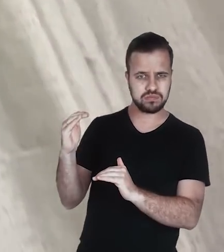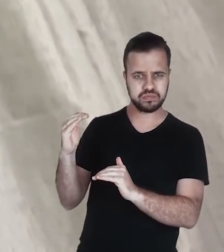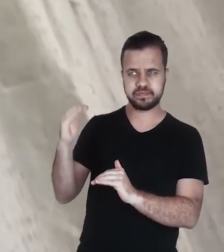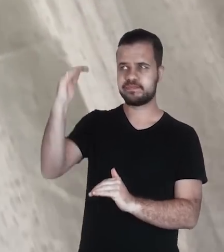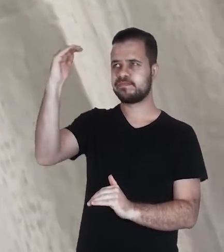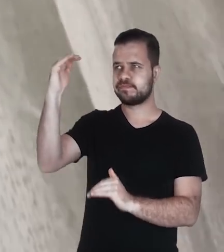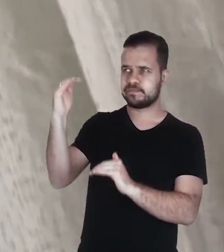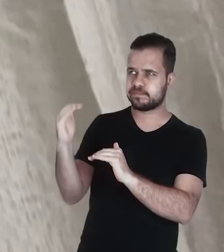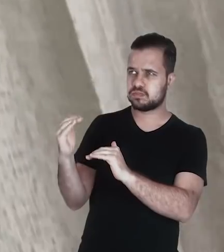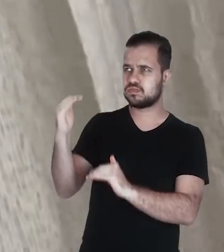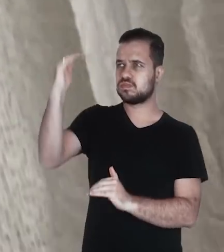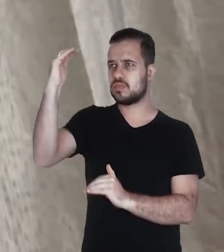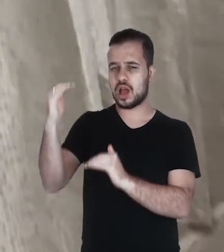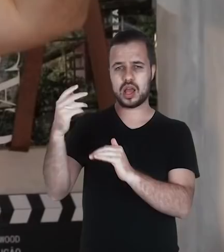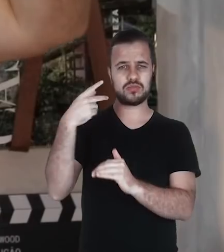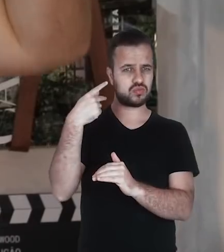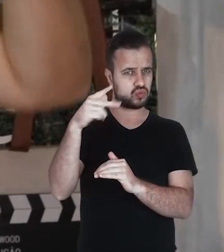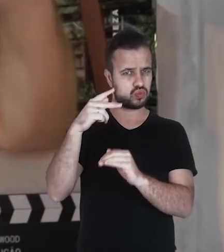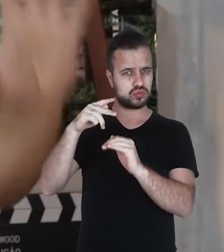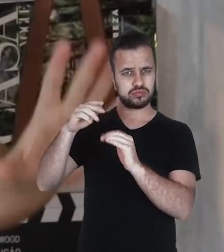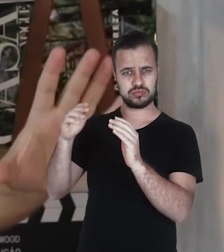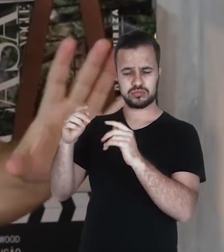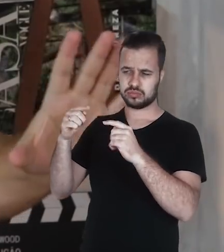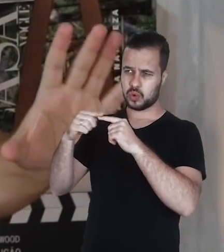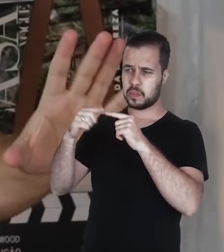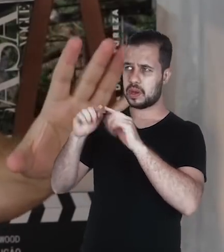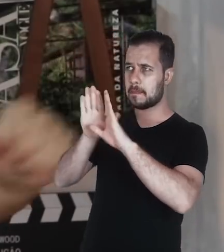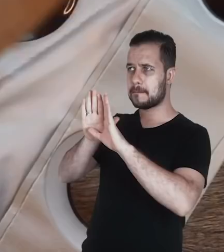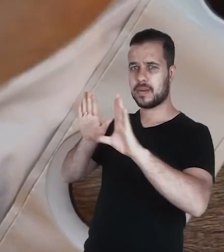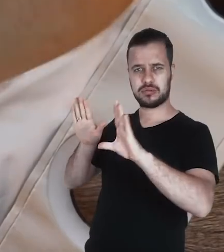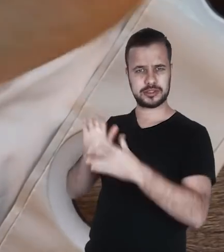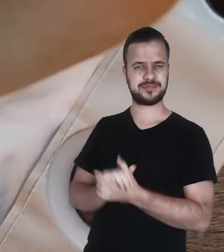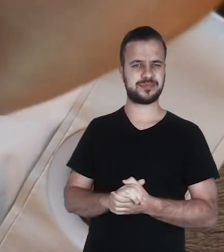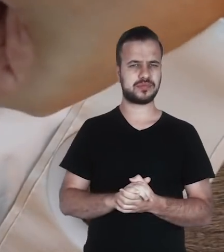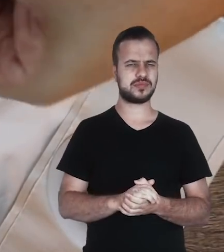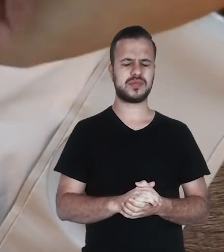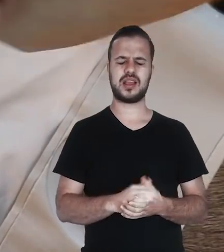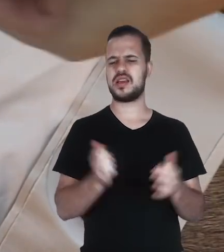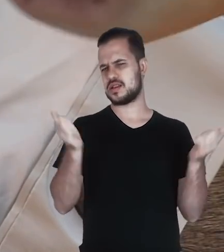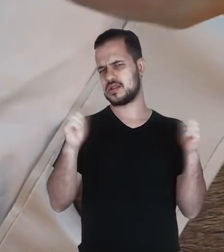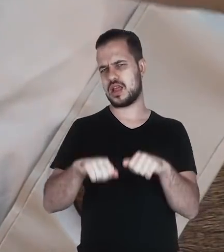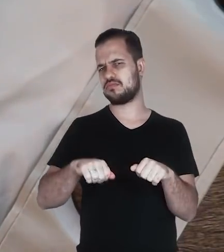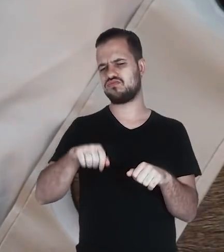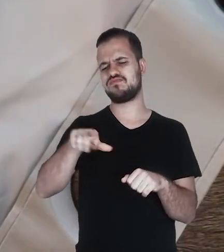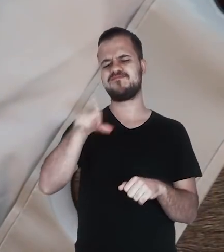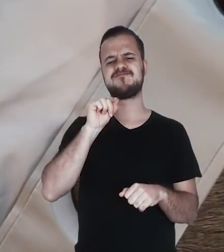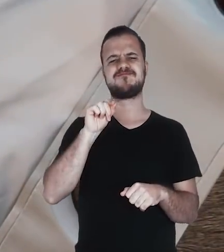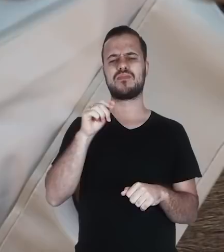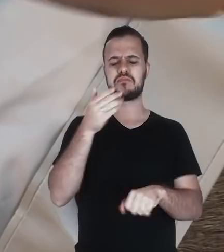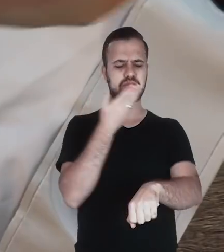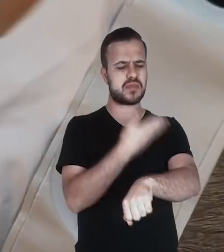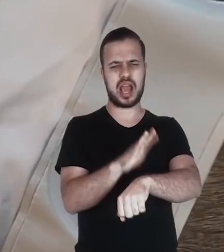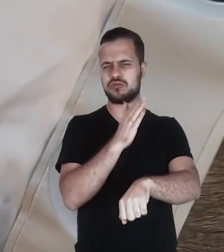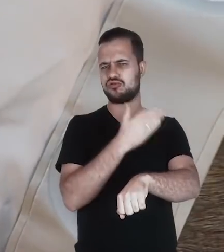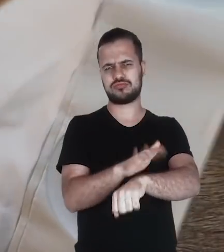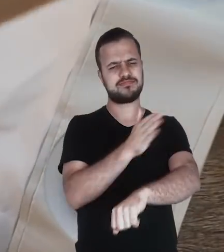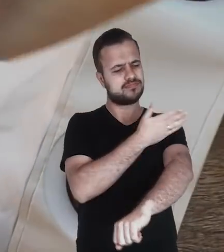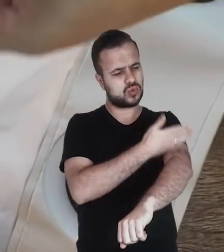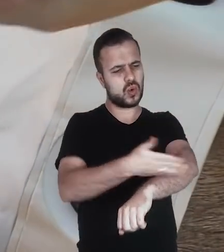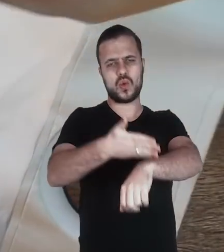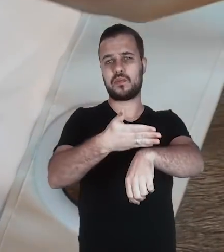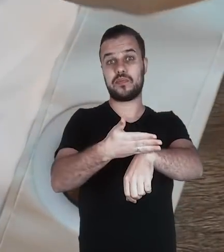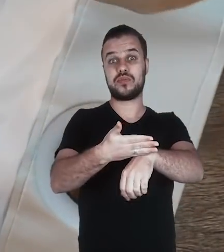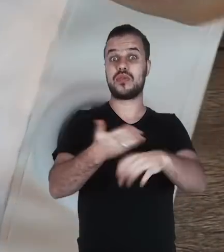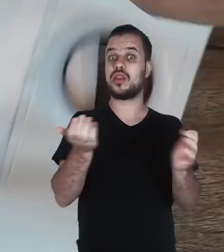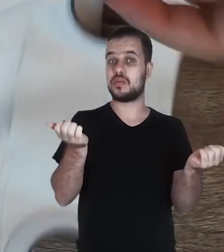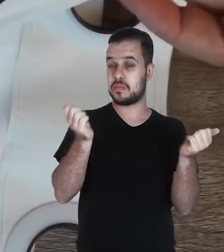para controlar a altura da cortina com o tamanho da sua parede. Os varões acabam se tornando uma opção muito mais prática, principalmente quando